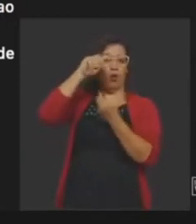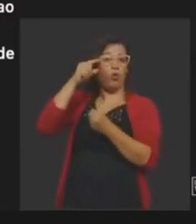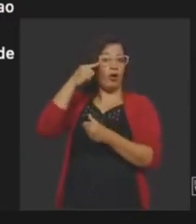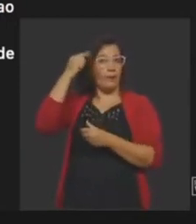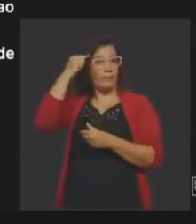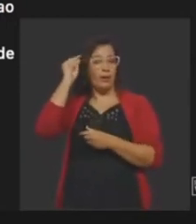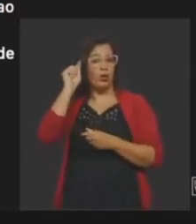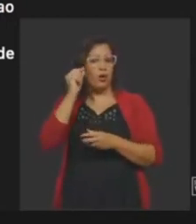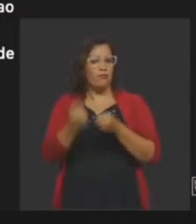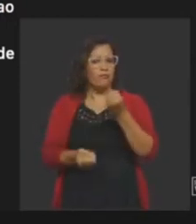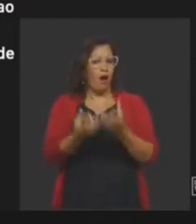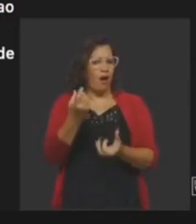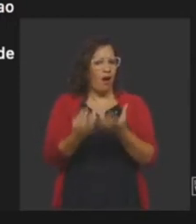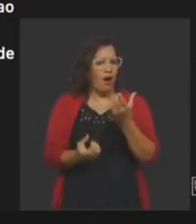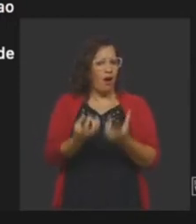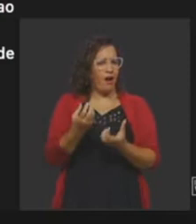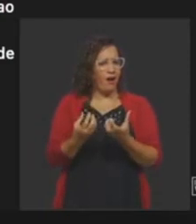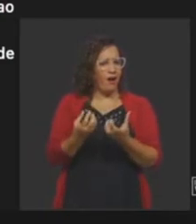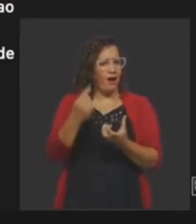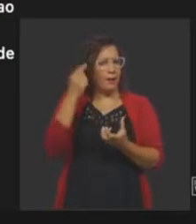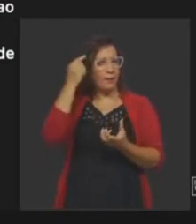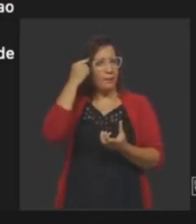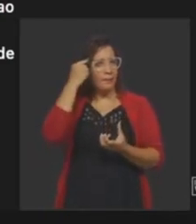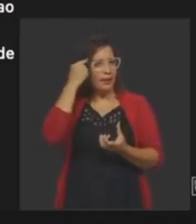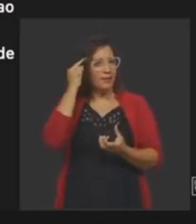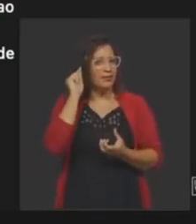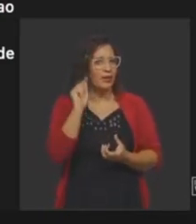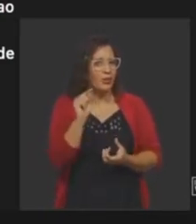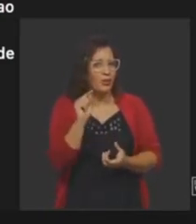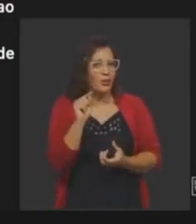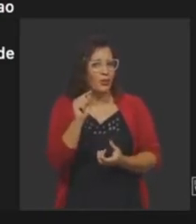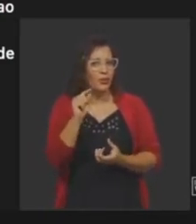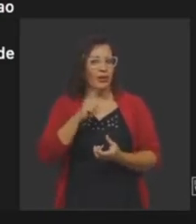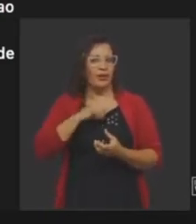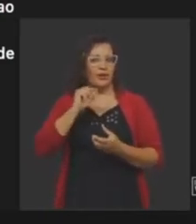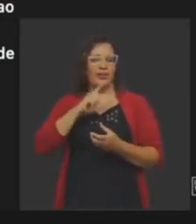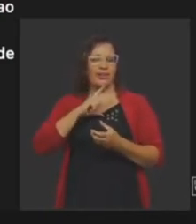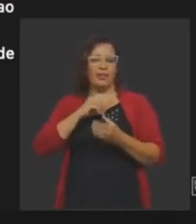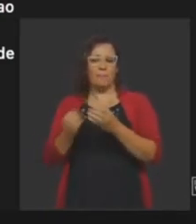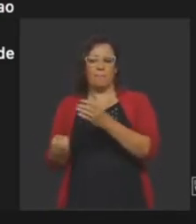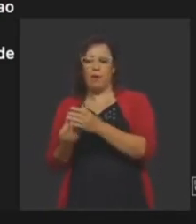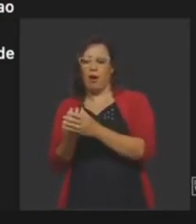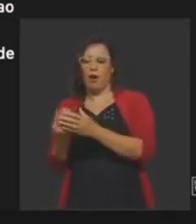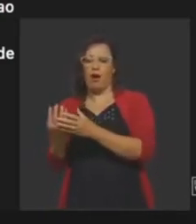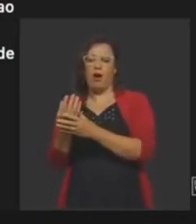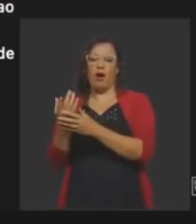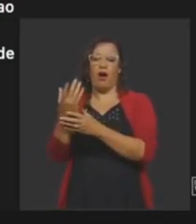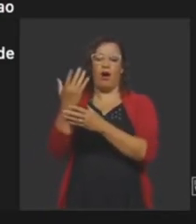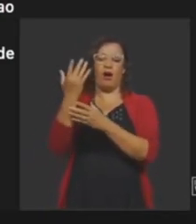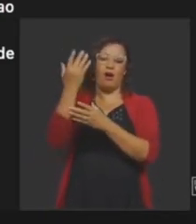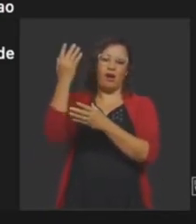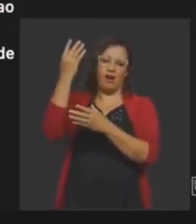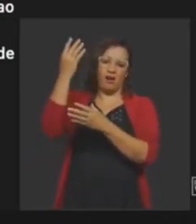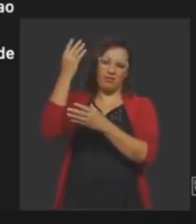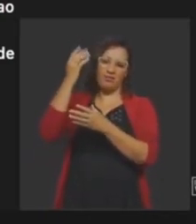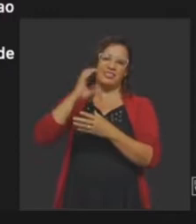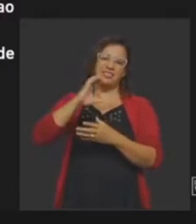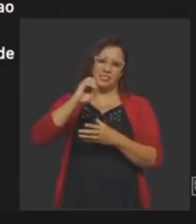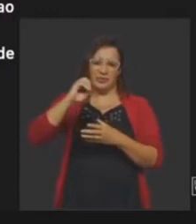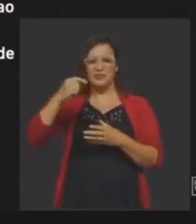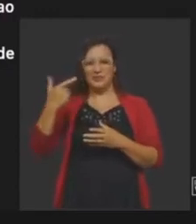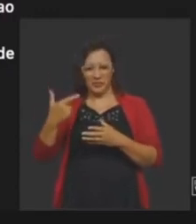pensou em queima, pense imediatamente em produção de gás carbônico, que nós sabemos que é o grande vilão aí